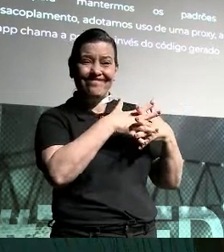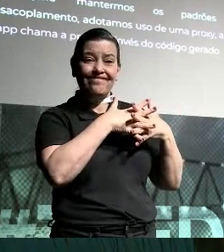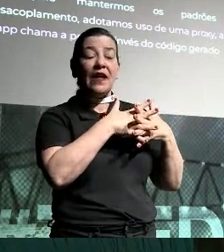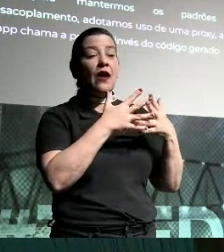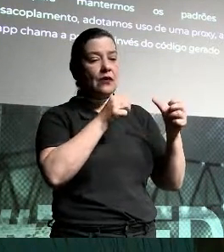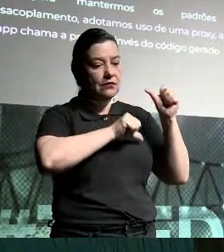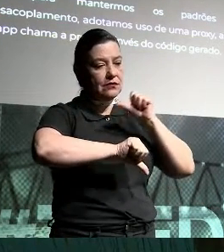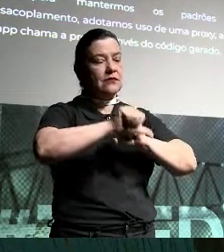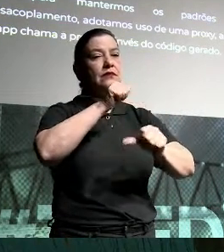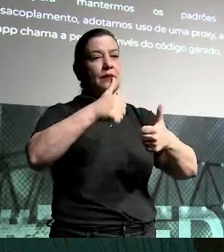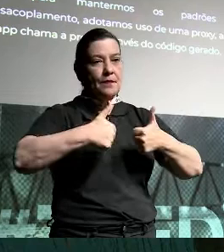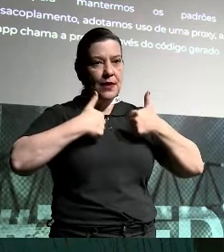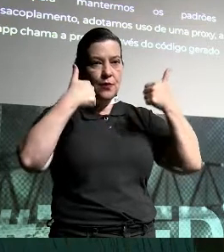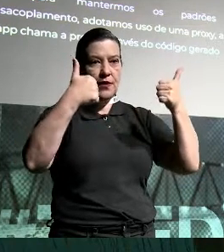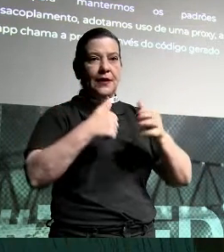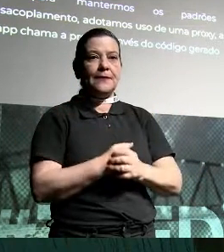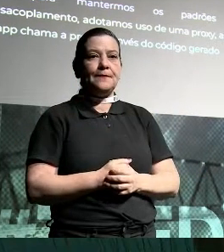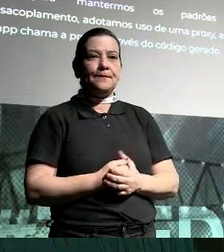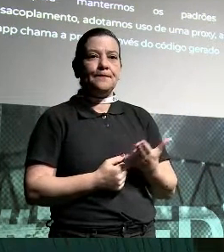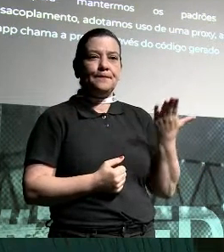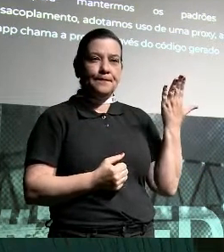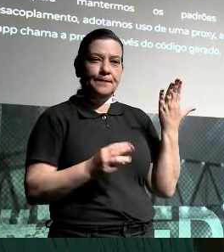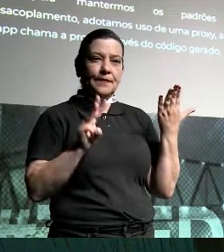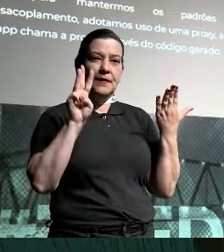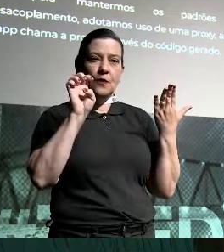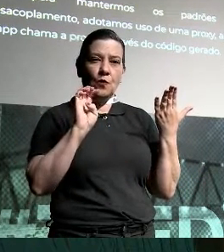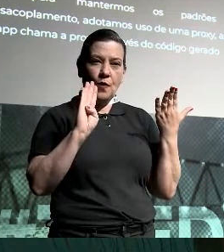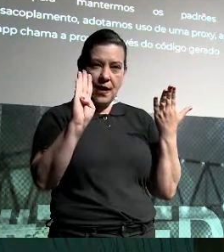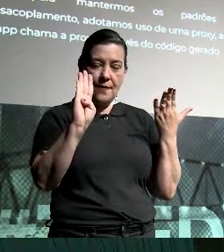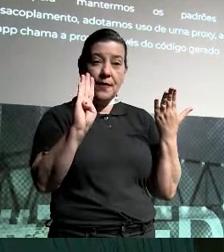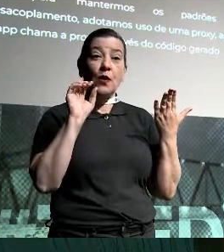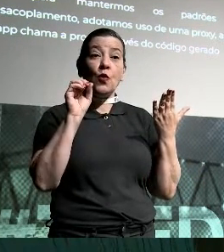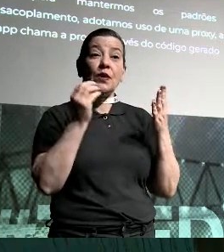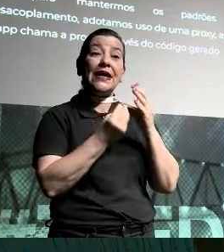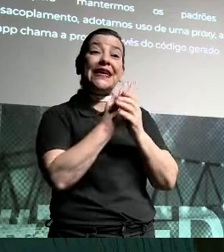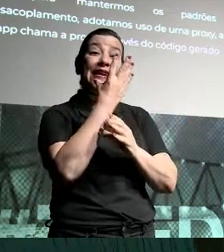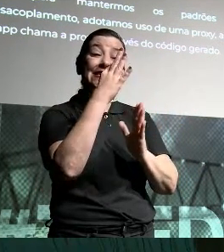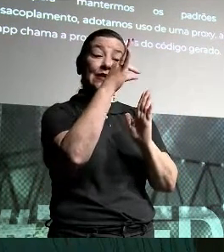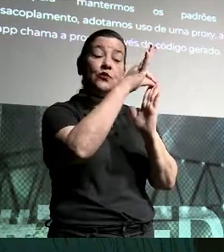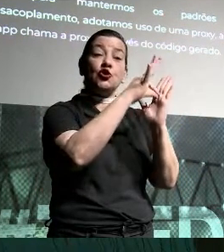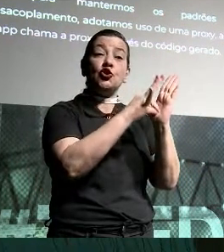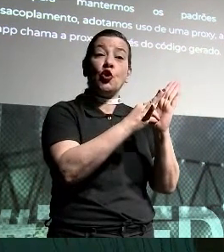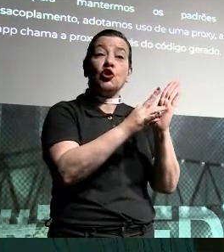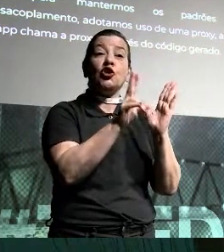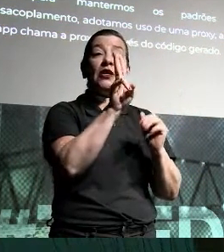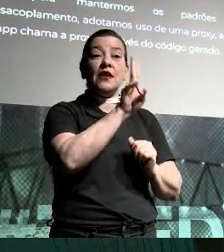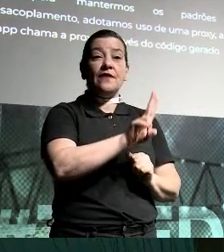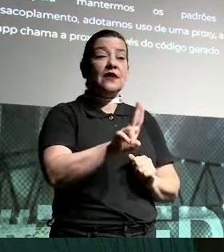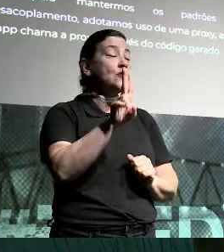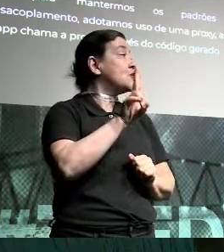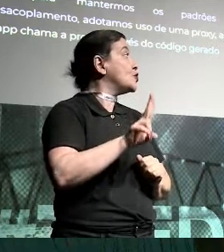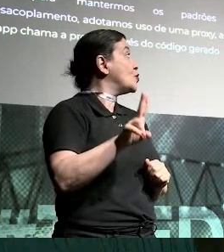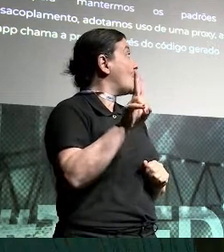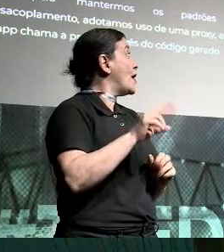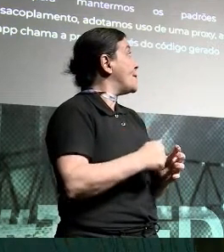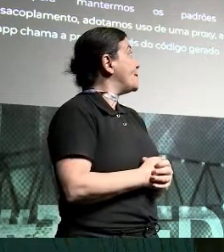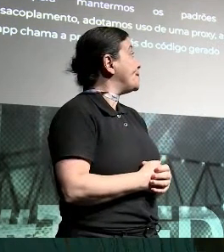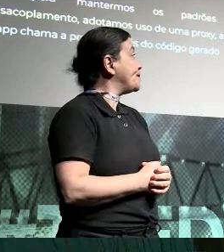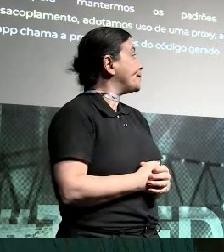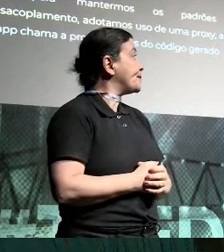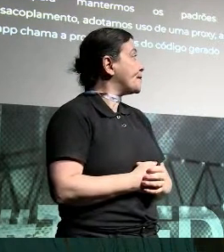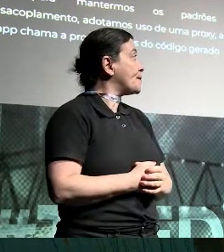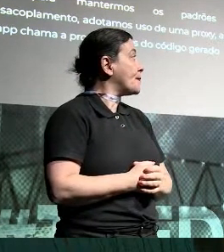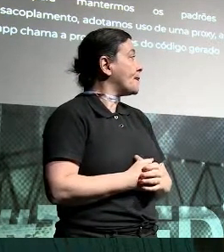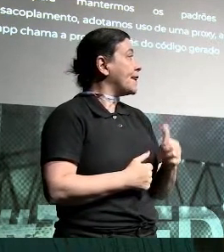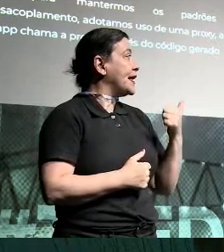consegue melhorar isso. O Web3 Dart ele veio com uma solução de geração de código, que ele vai usar o ABI. O ABI é o que eu comentei no começo. Então, o